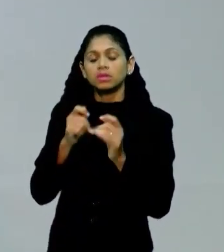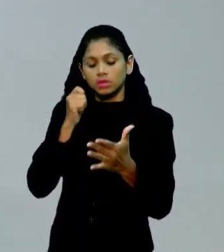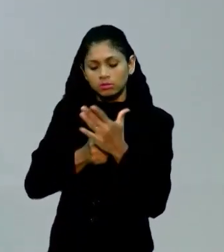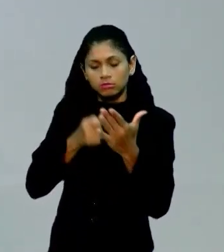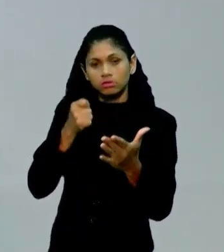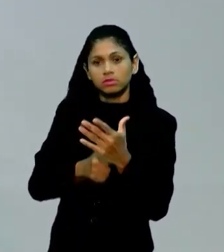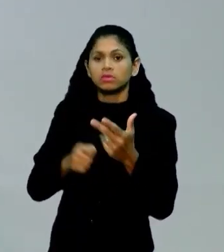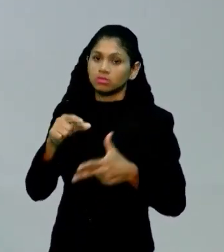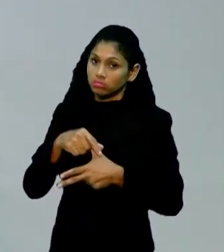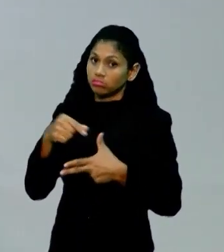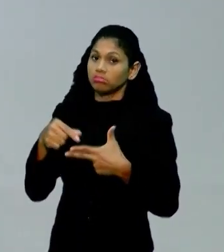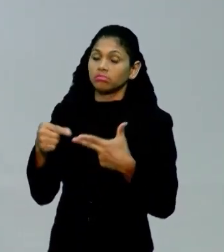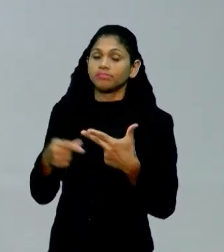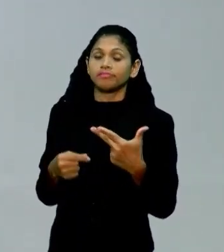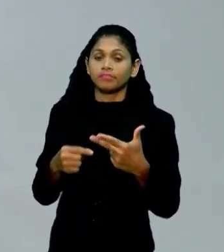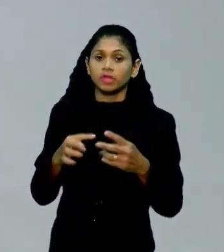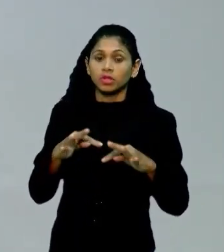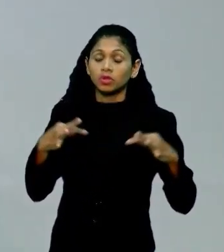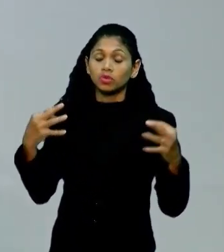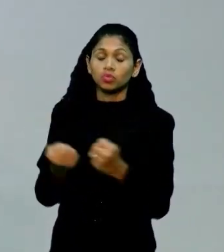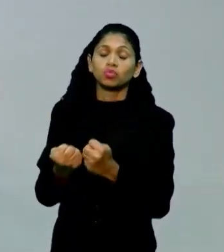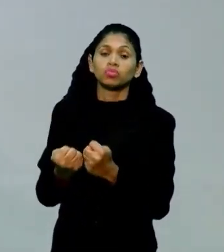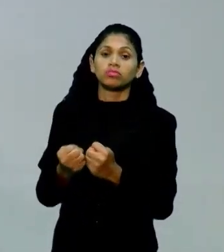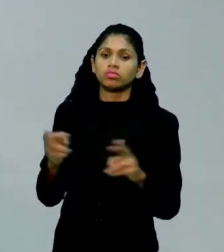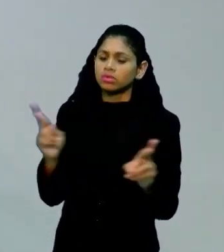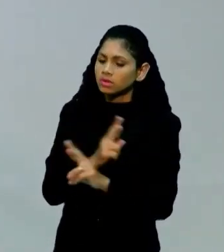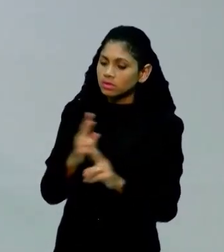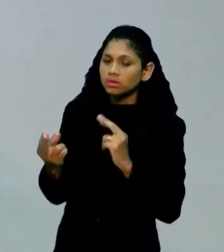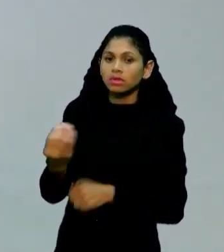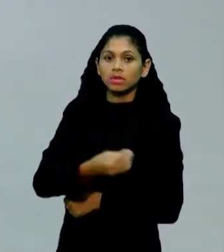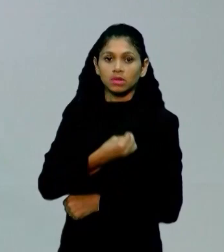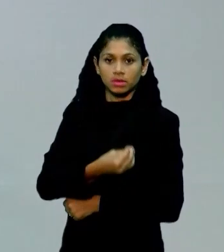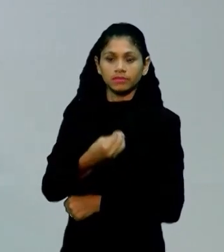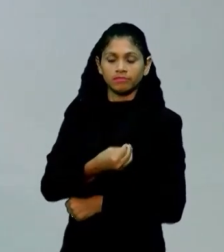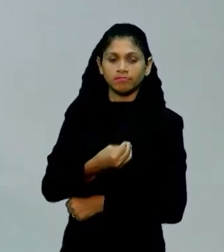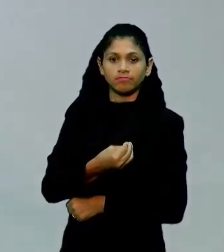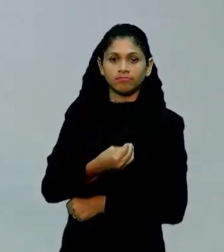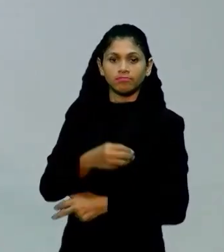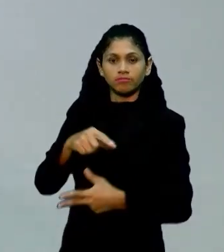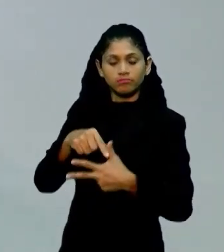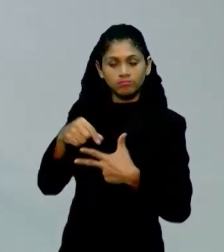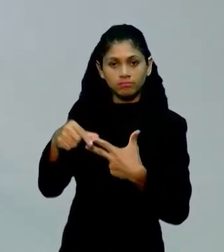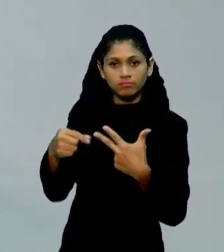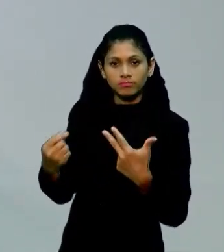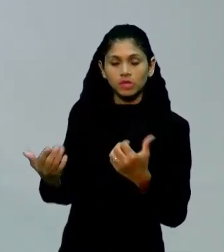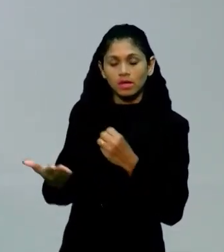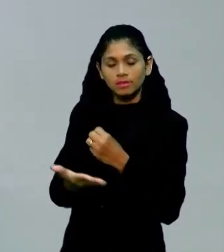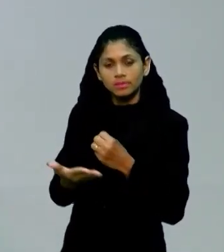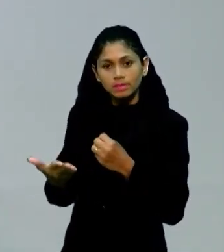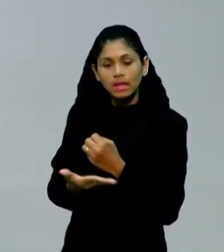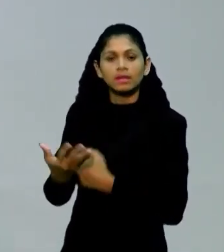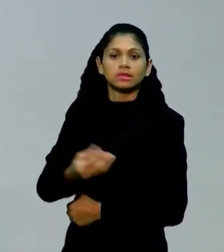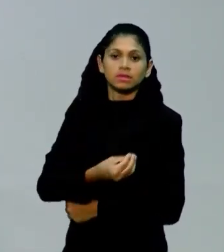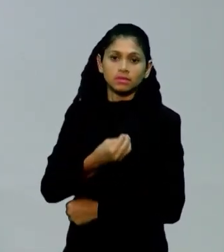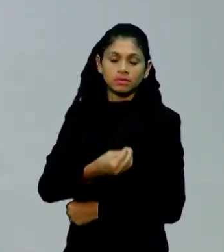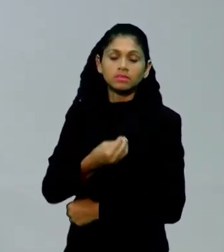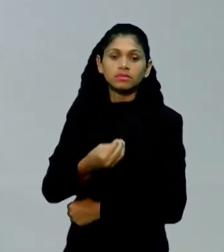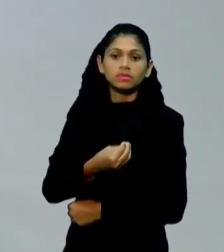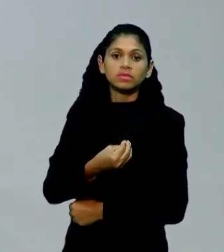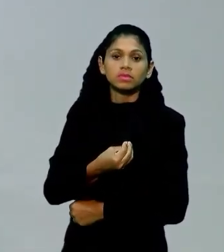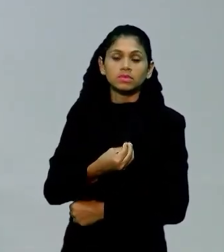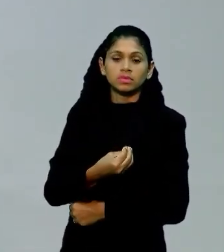Enem é tudo a vida é é viver o Enem é a base da análise da vida é como você